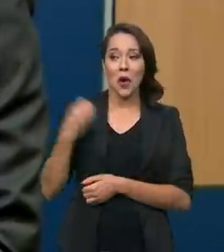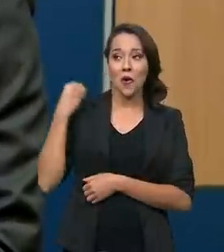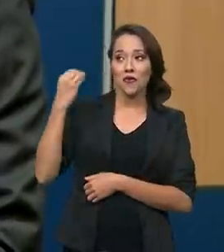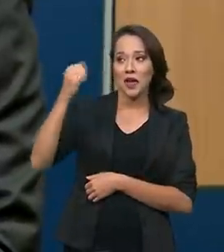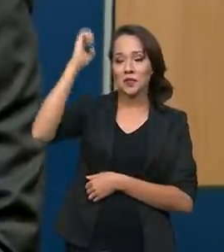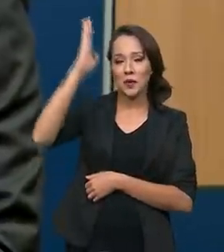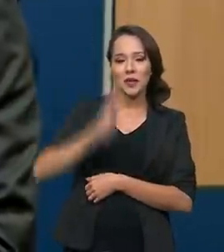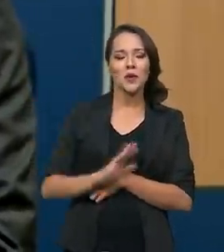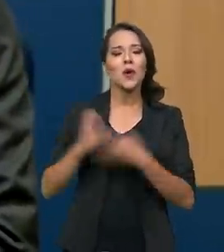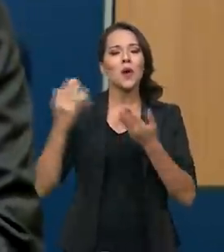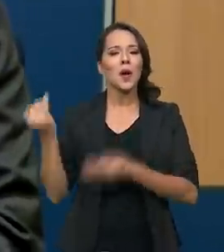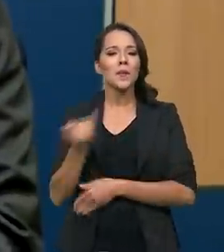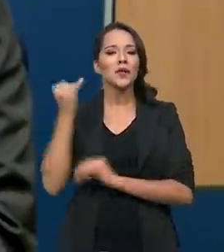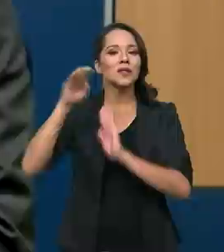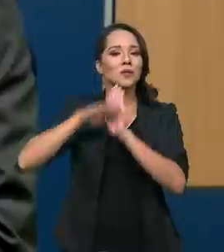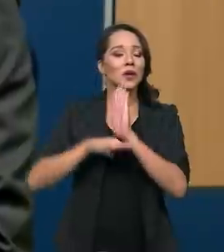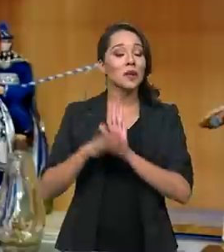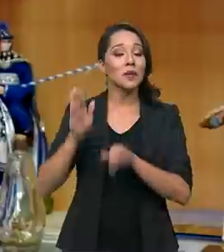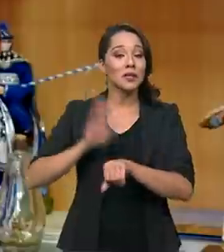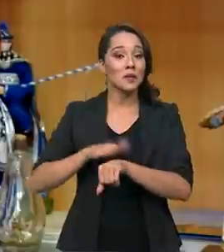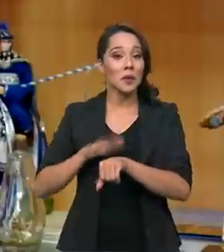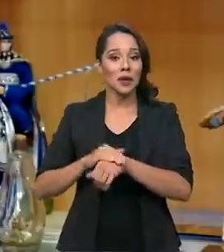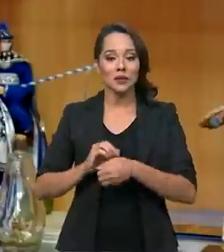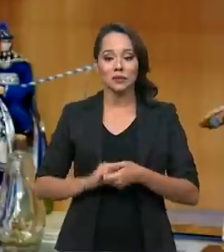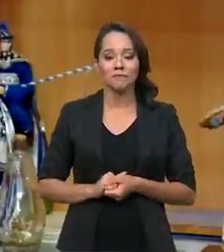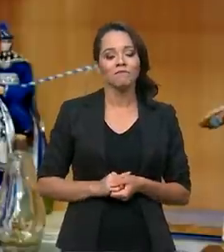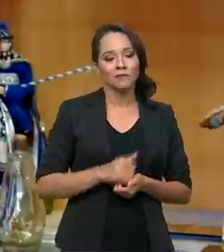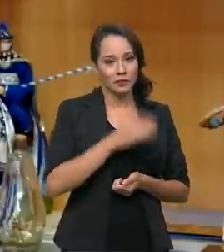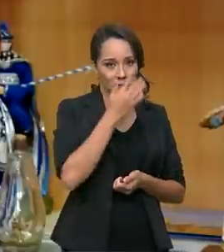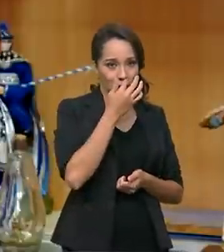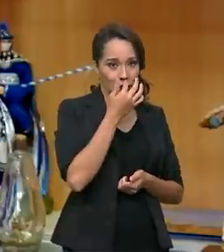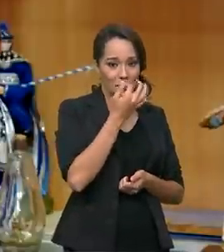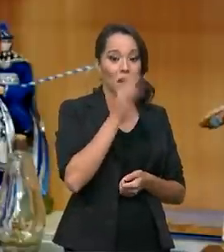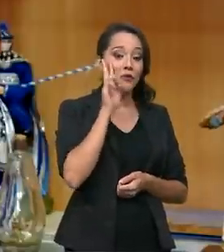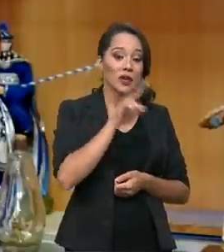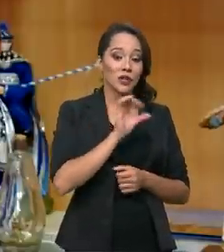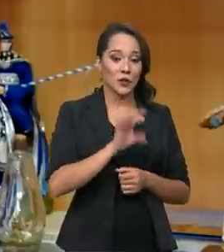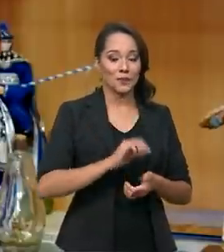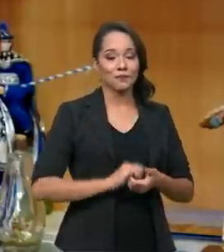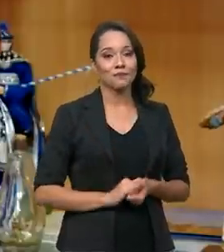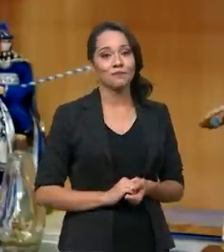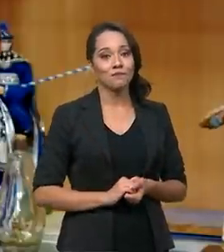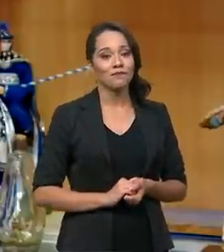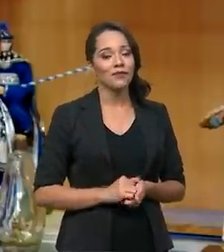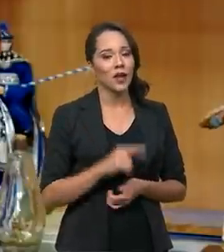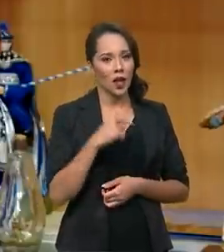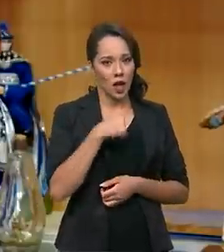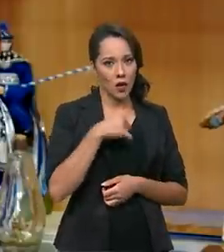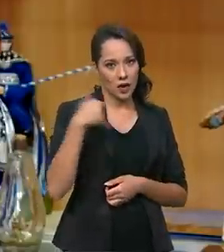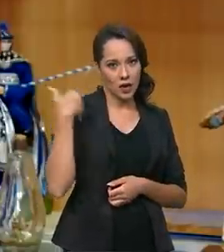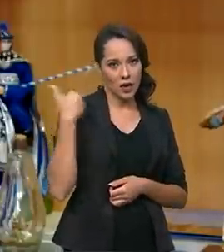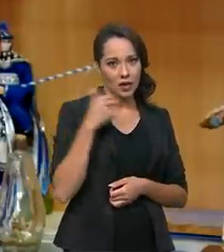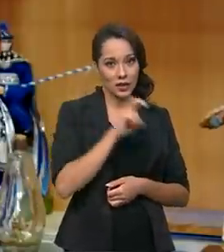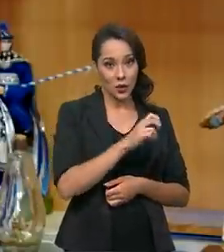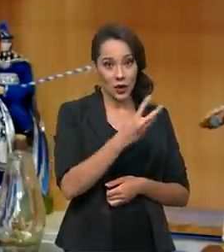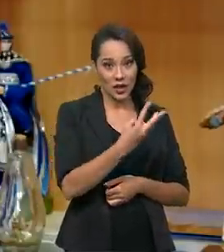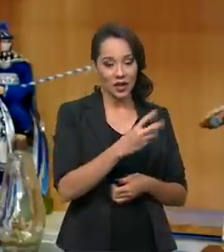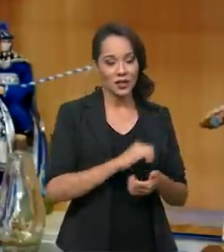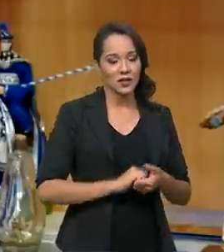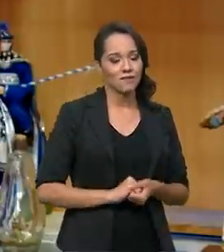o Viagem Pelo Brasil qual a importância do programa neste momento foi a bem e eu tenho 53 anos de idade